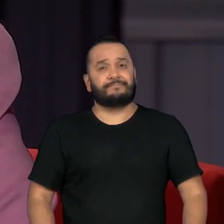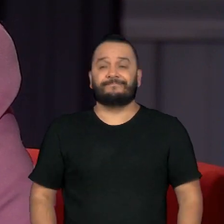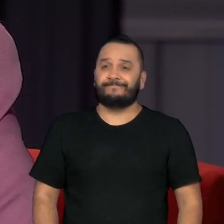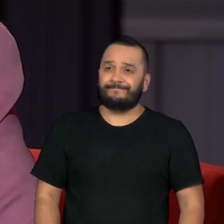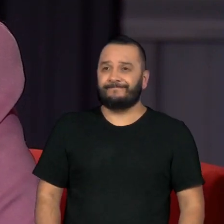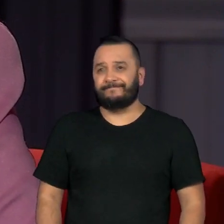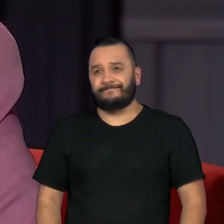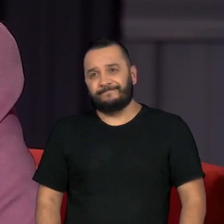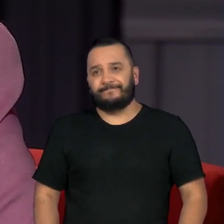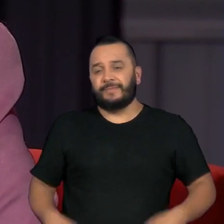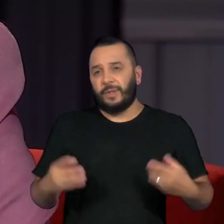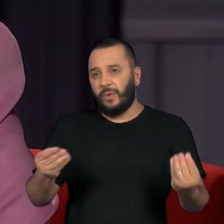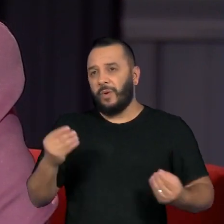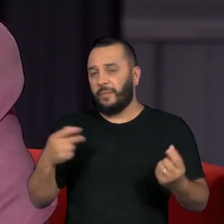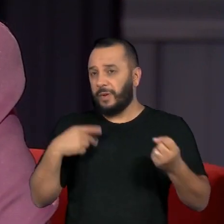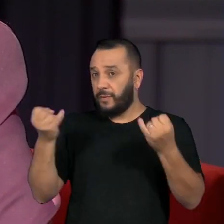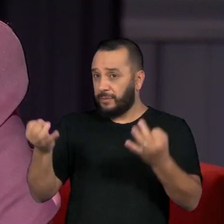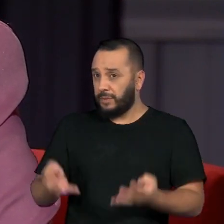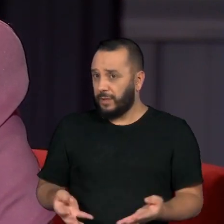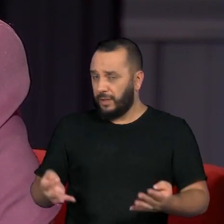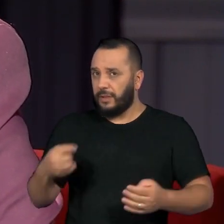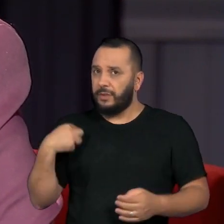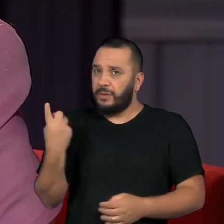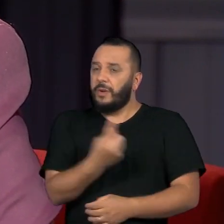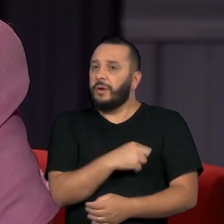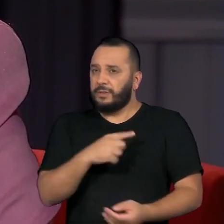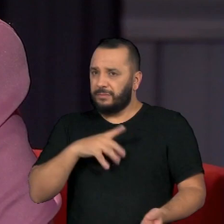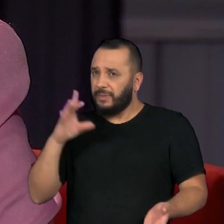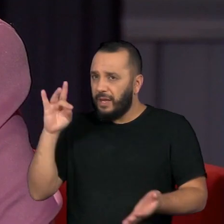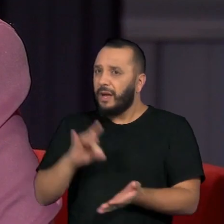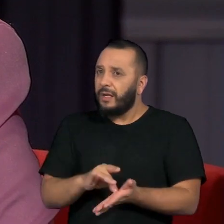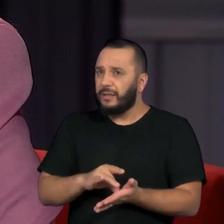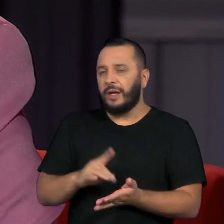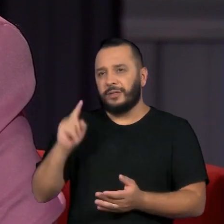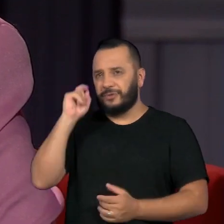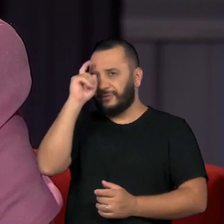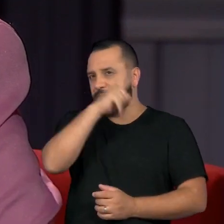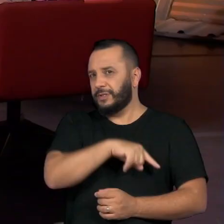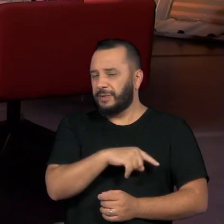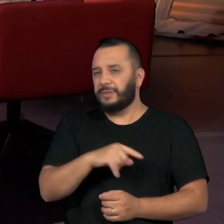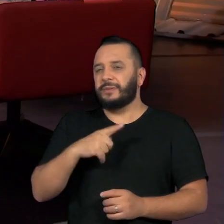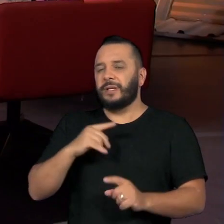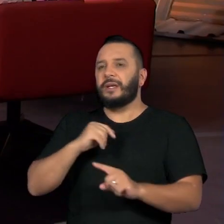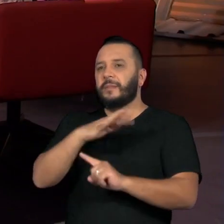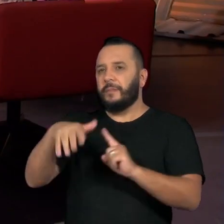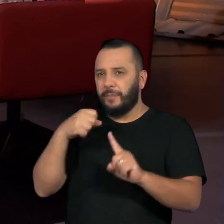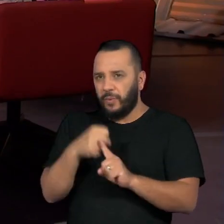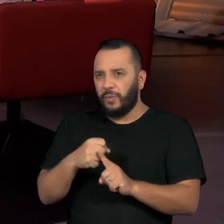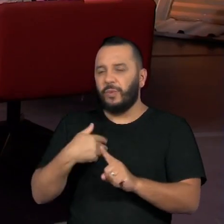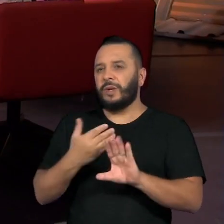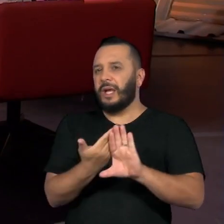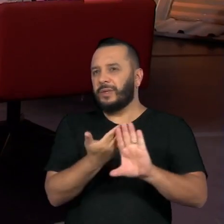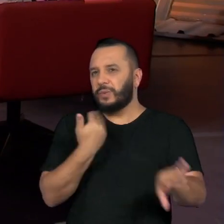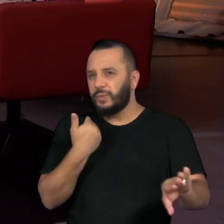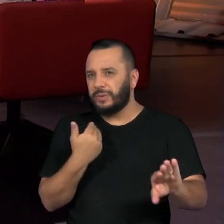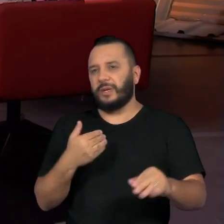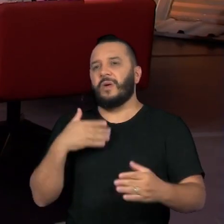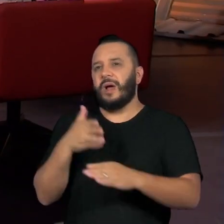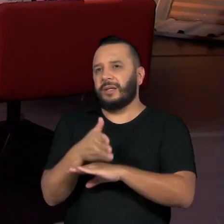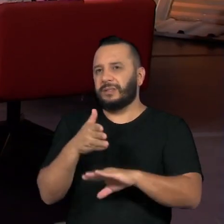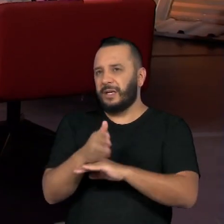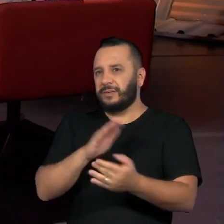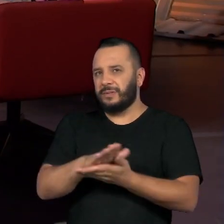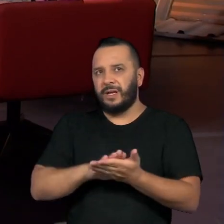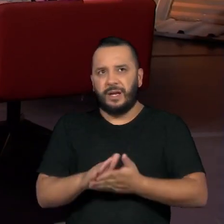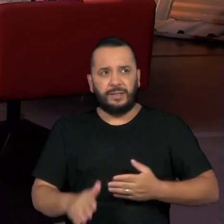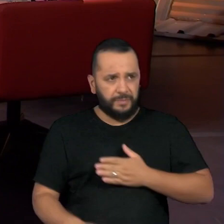Como que eu vou te dizer? A gente vive uma realidade difícil, demais, assim, de bullying, de exclusão, de não ter acesso. De